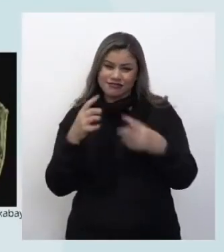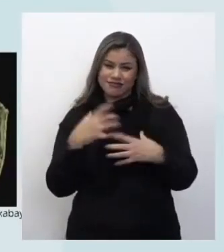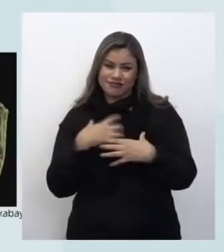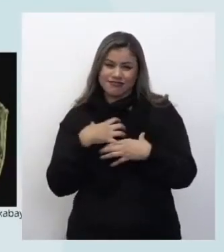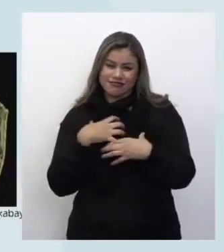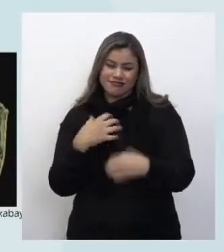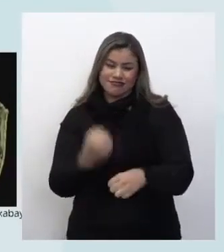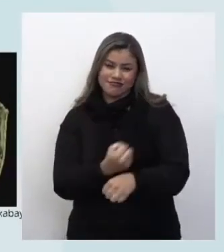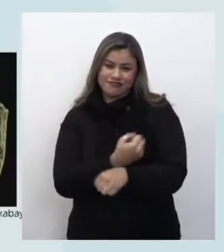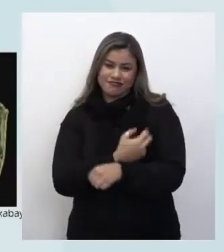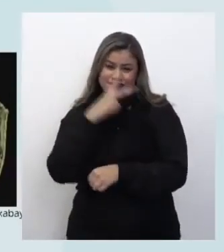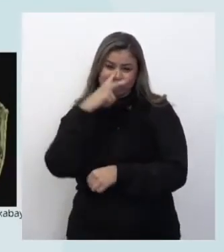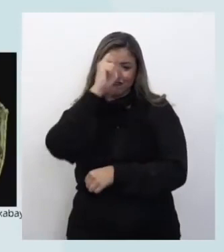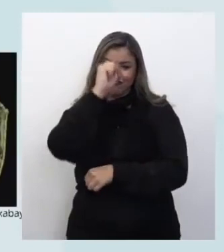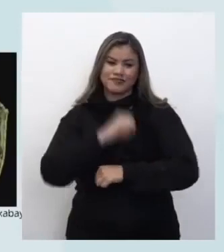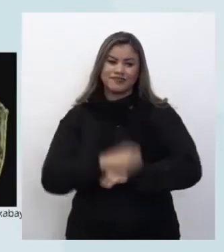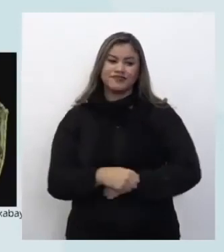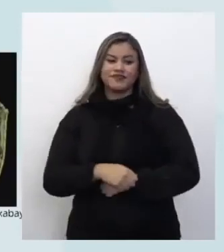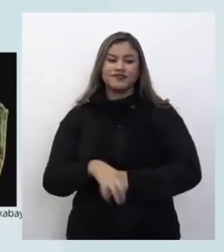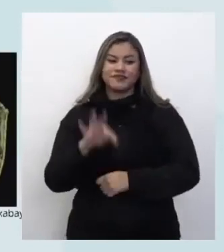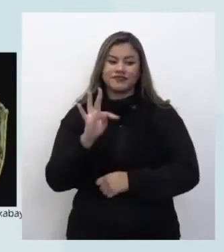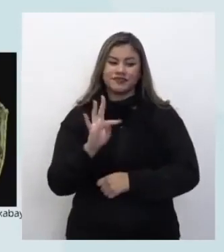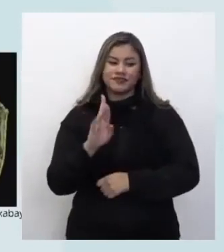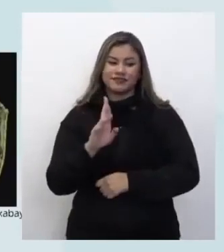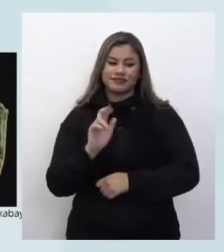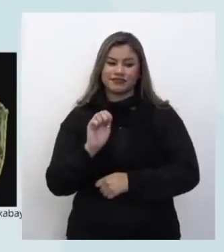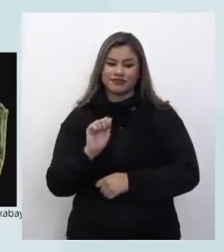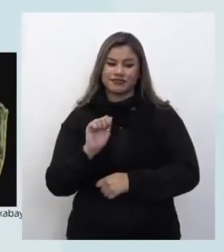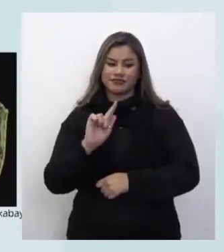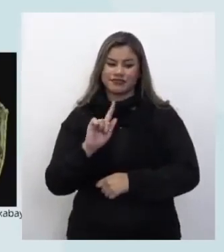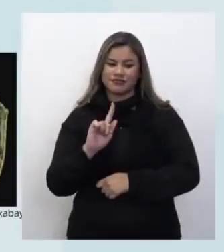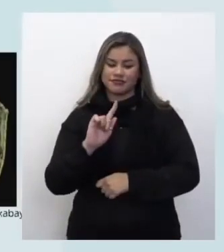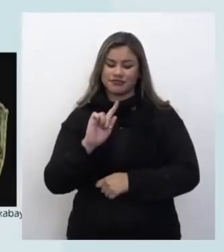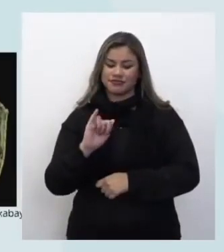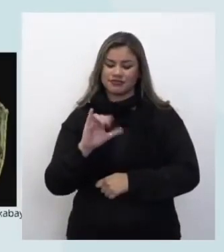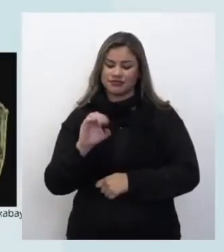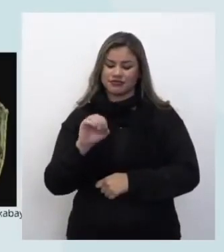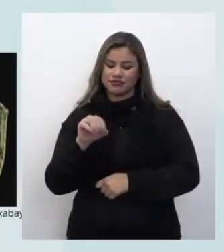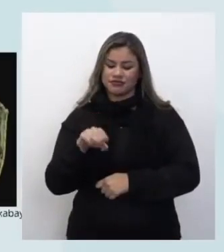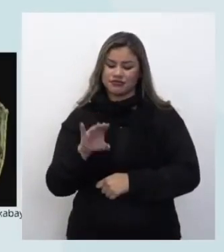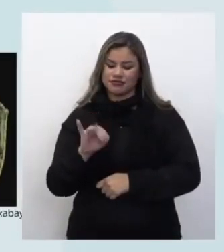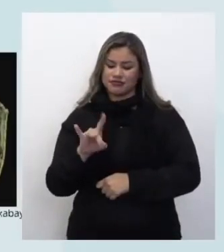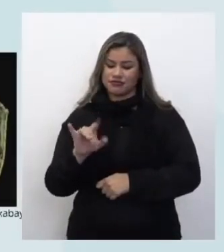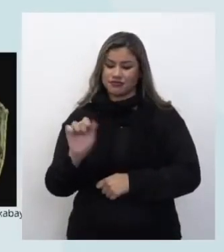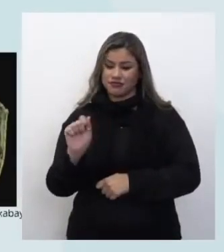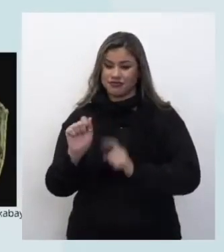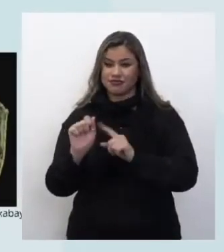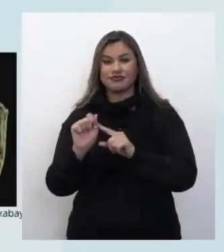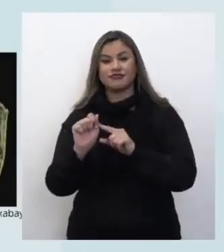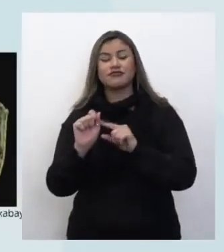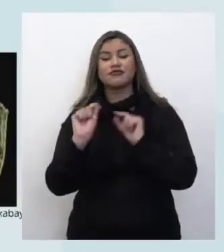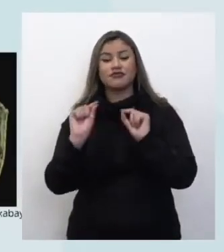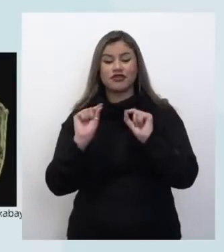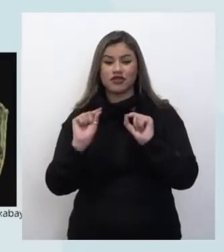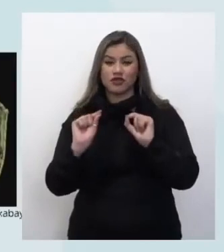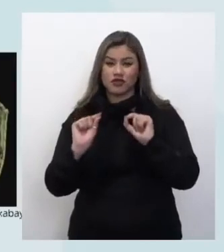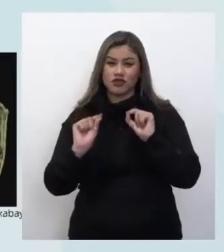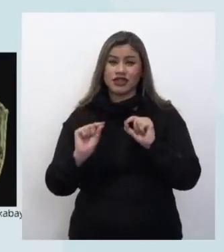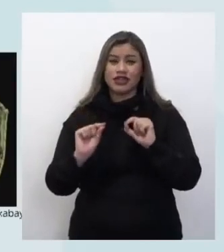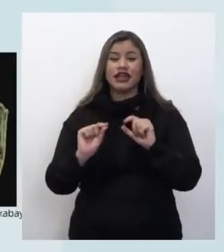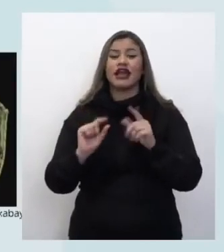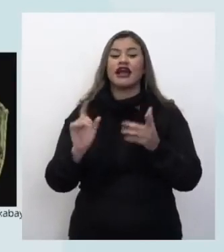plateia. Tragicomédia, mistura características trágicas e cômicas na representação e retrata a desgraça